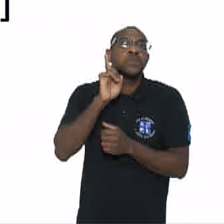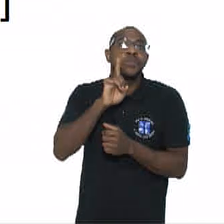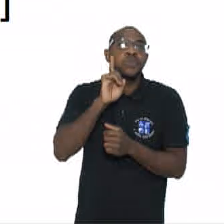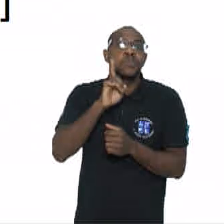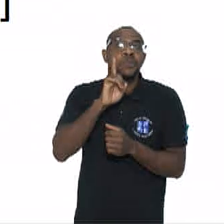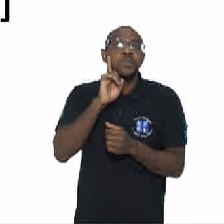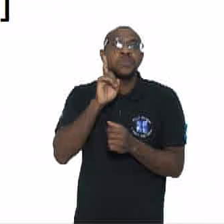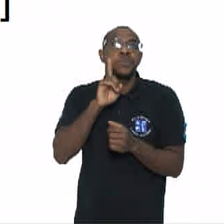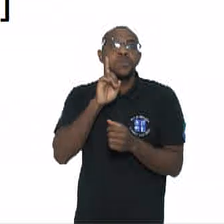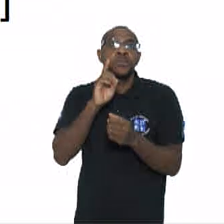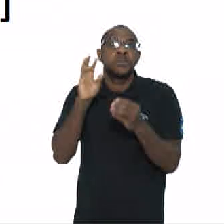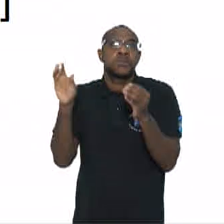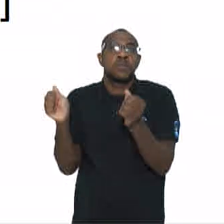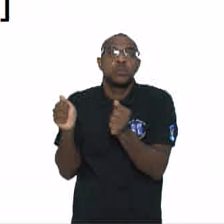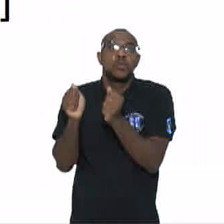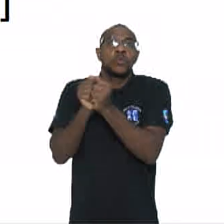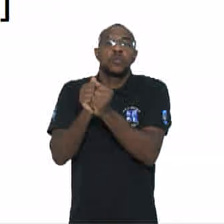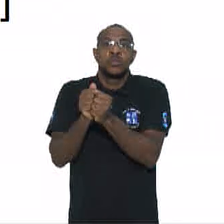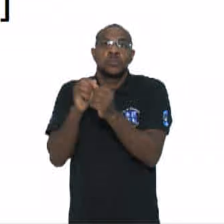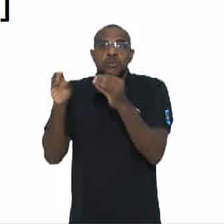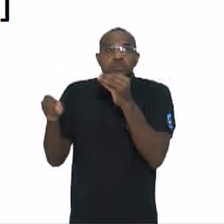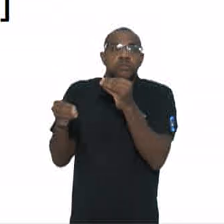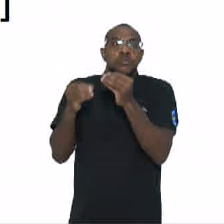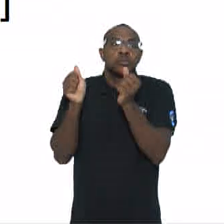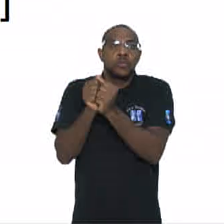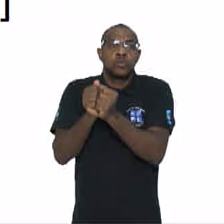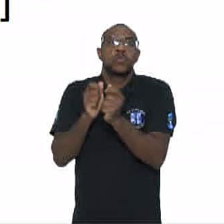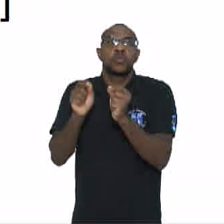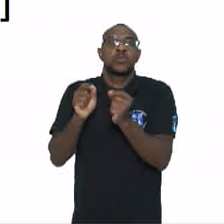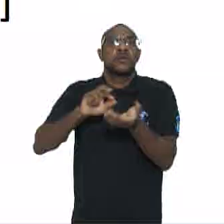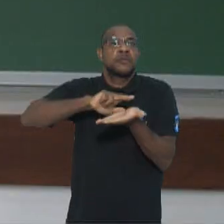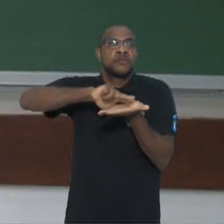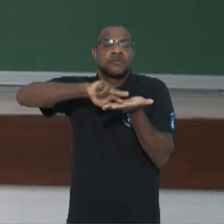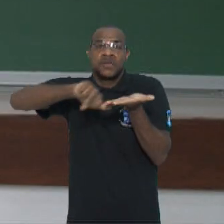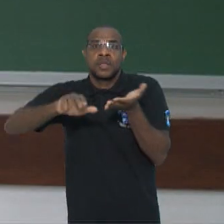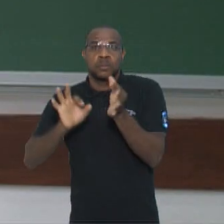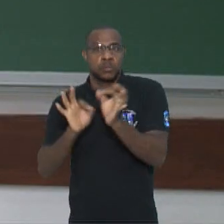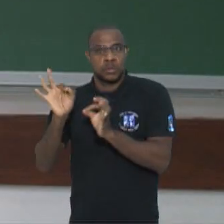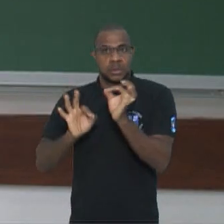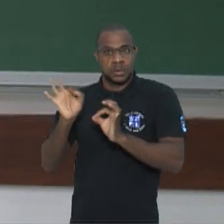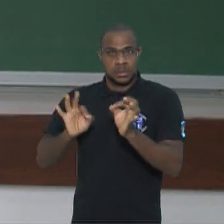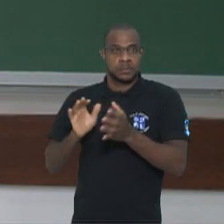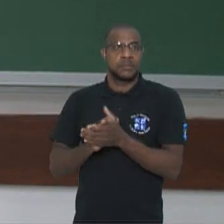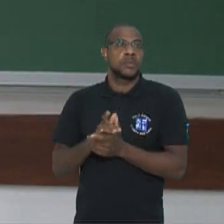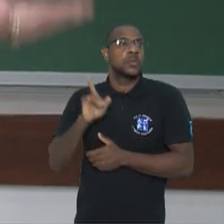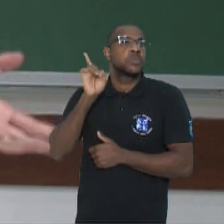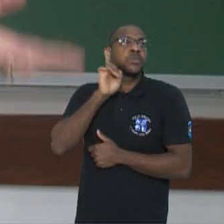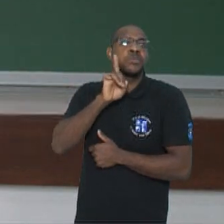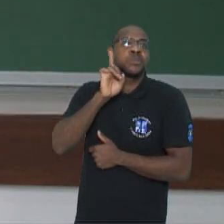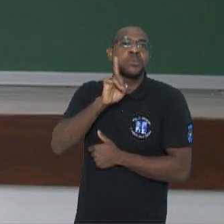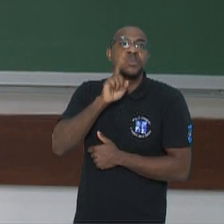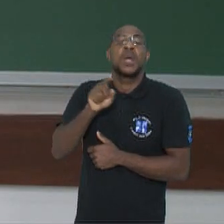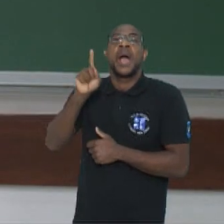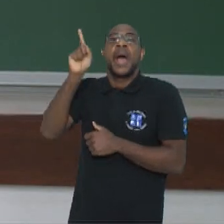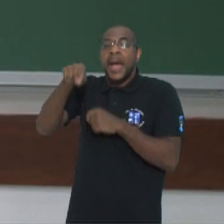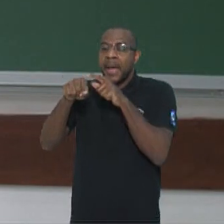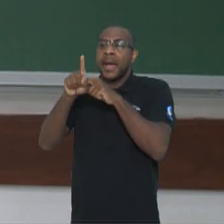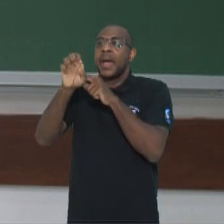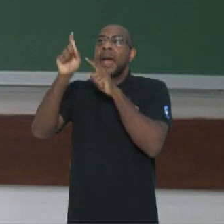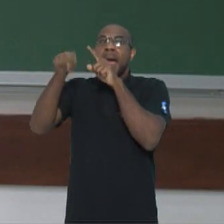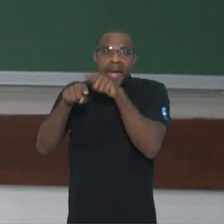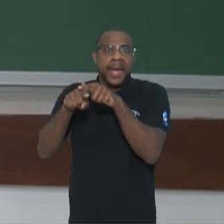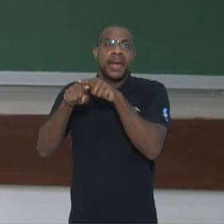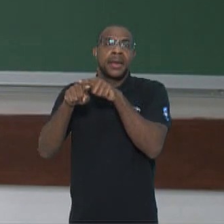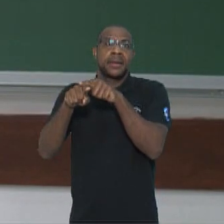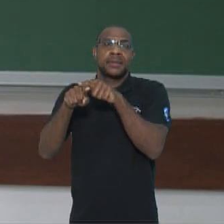organizações e Estados Unidos é uma potência mundial, Estados Unidos é um dos países da América,